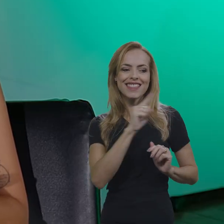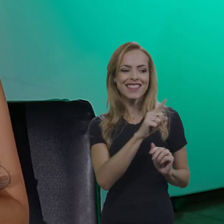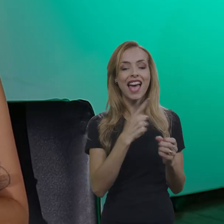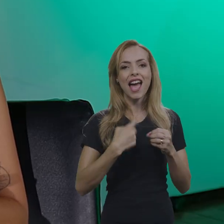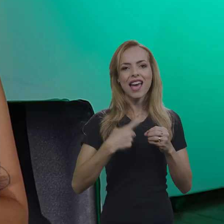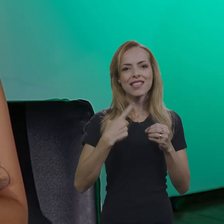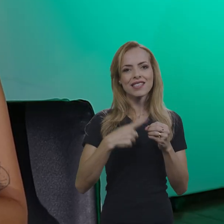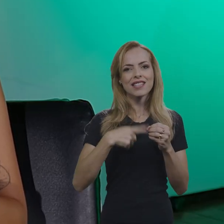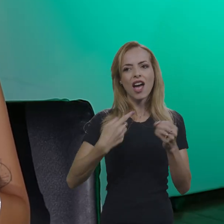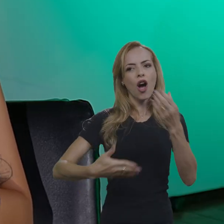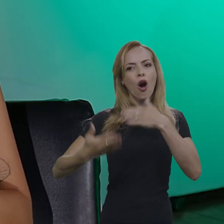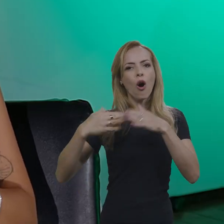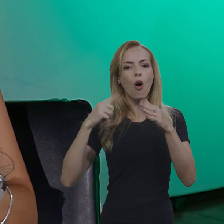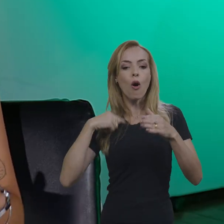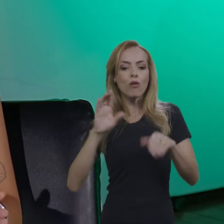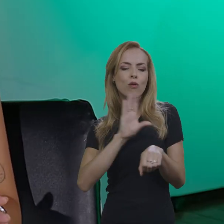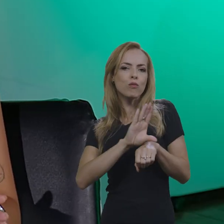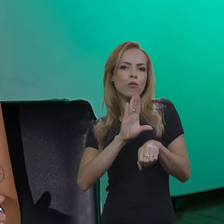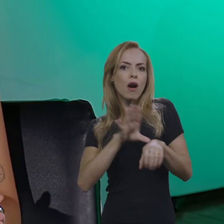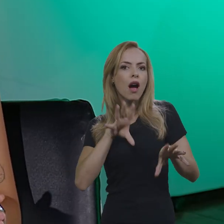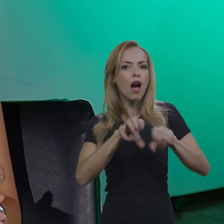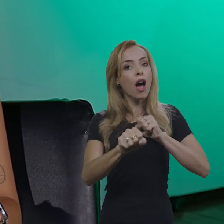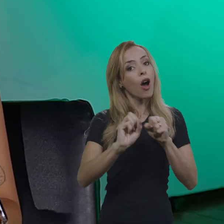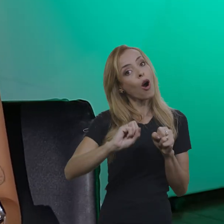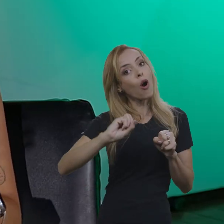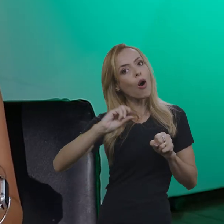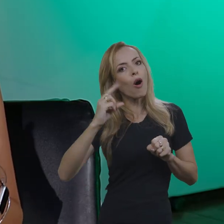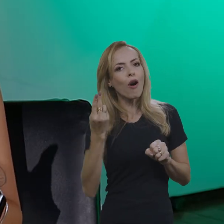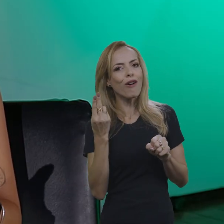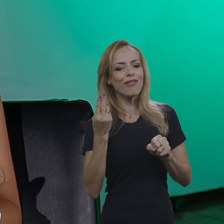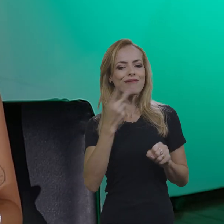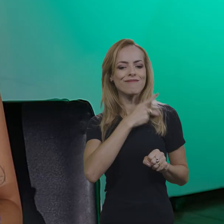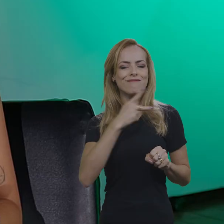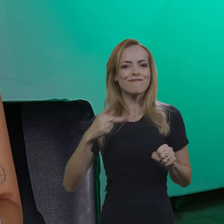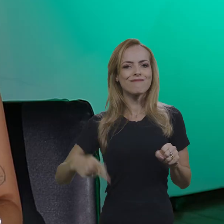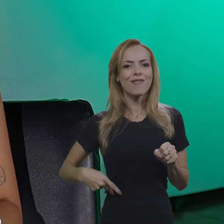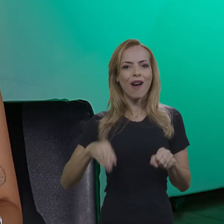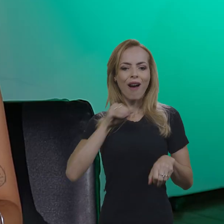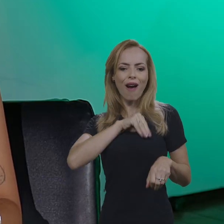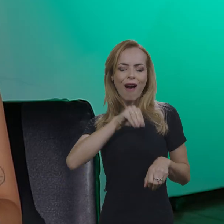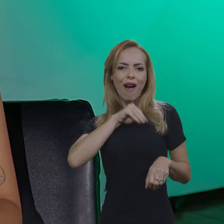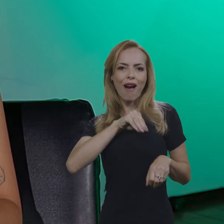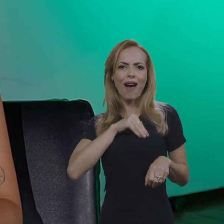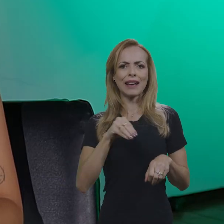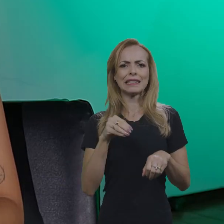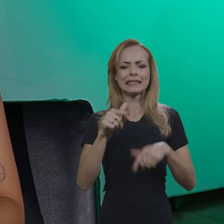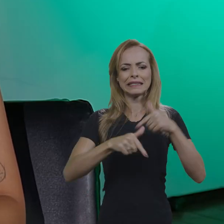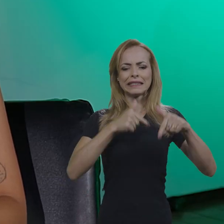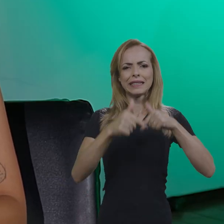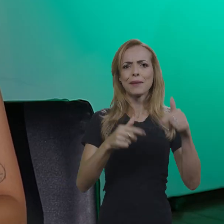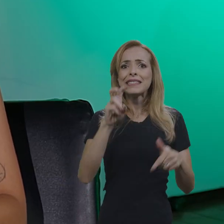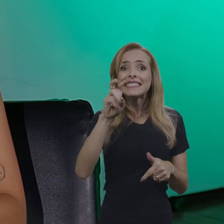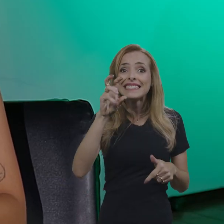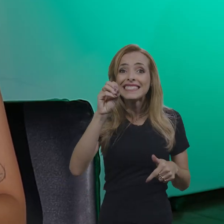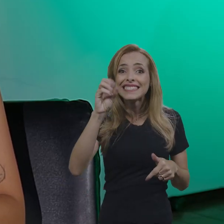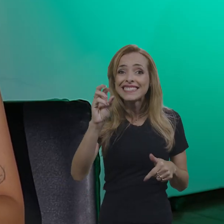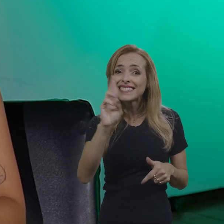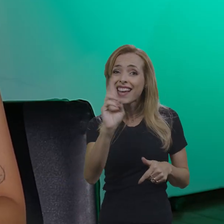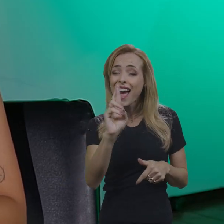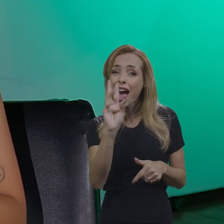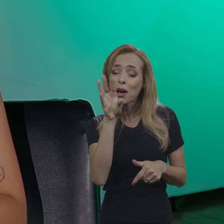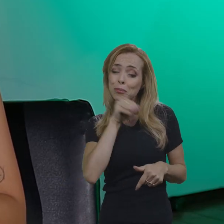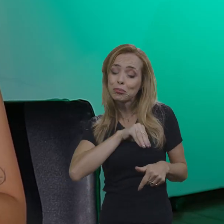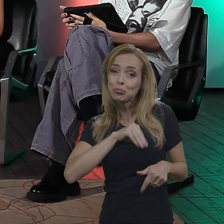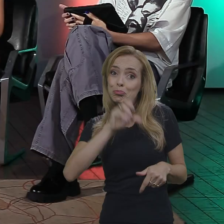era ou você passa num concurso ou você vai ser funcionário ali para um salário menor que o mínimo, né? E aqui